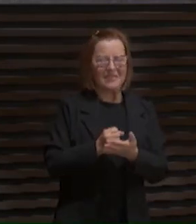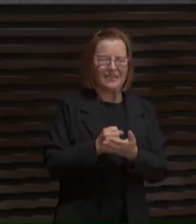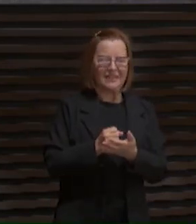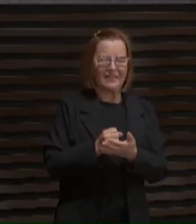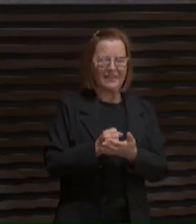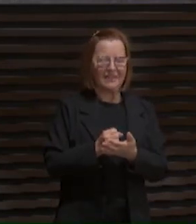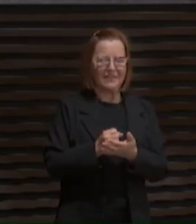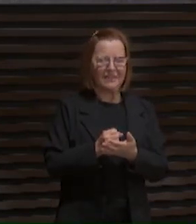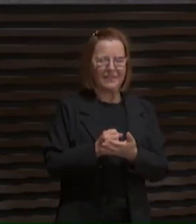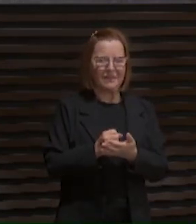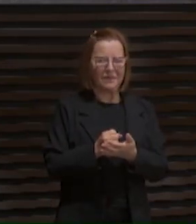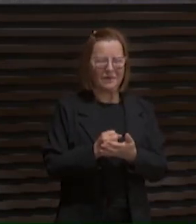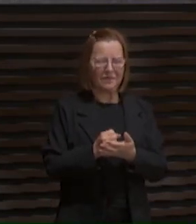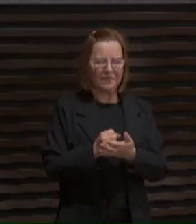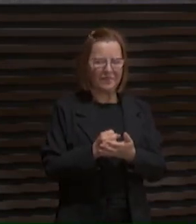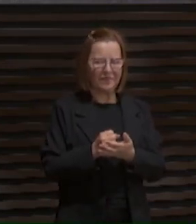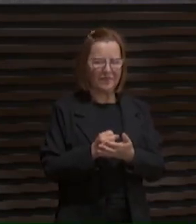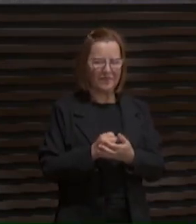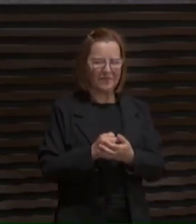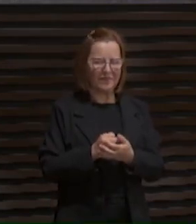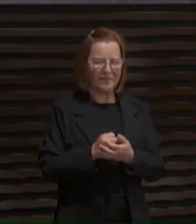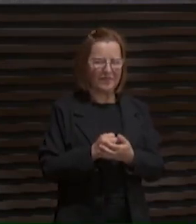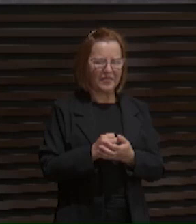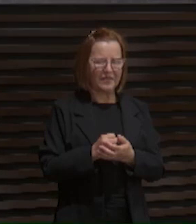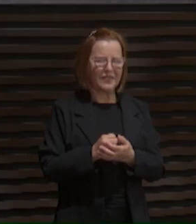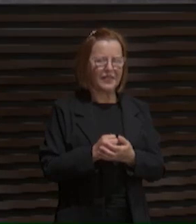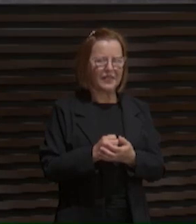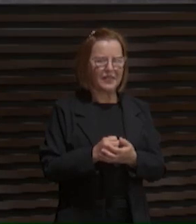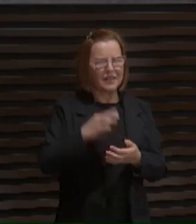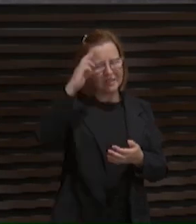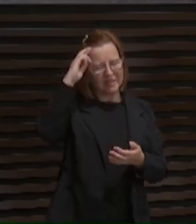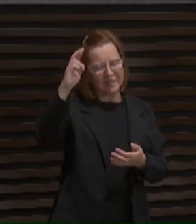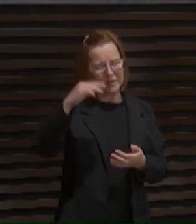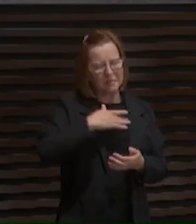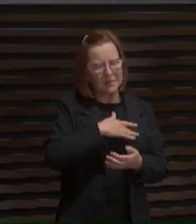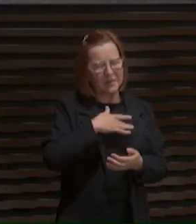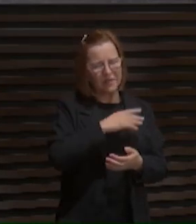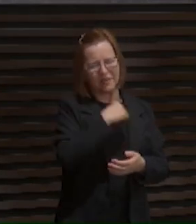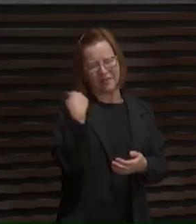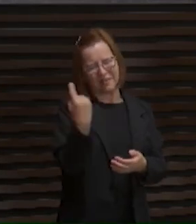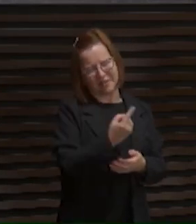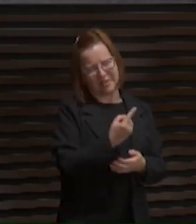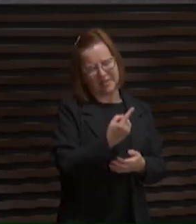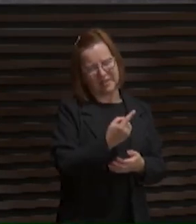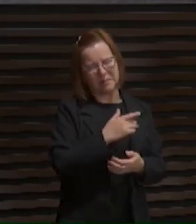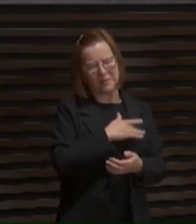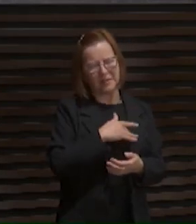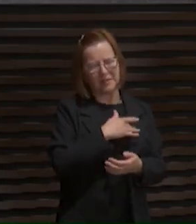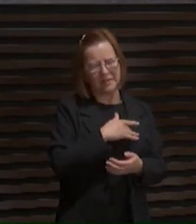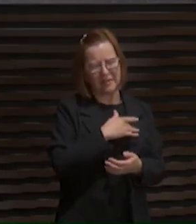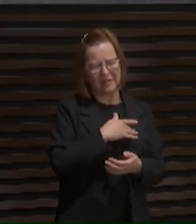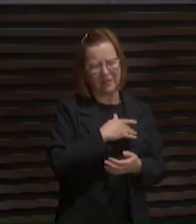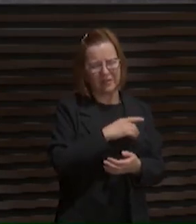em apenas 3 versículos. Senhor, tenha misericórdia da gente. Tenha misericórdia do nosso entendimento